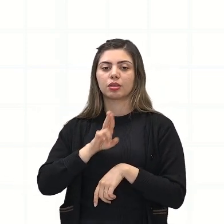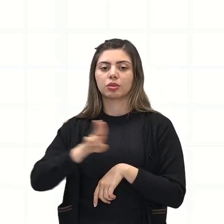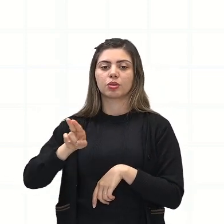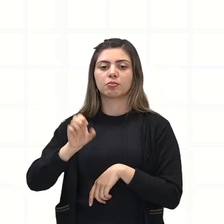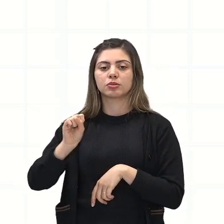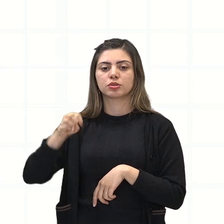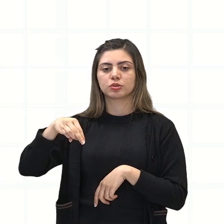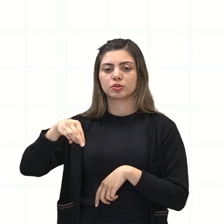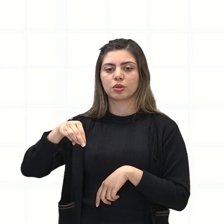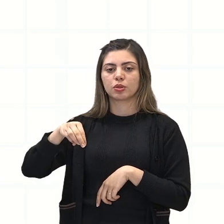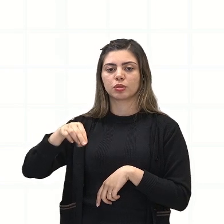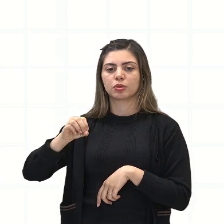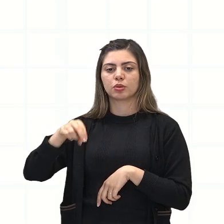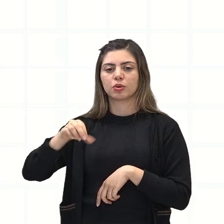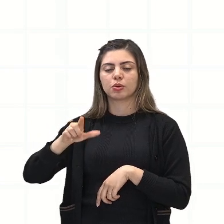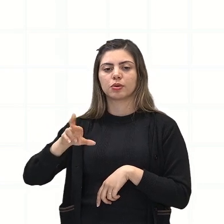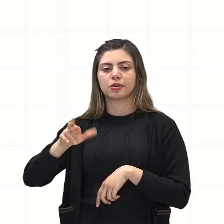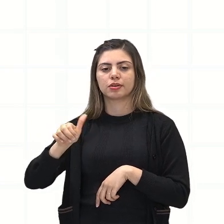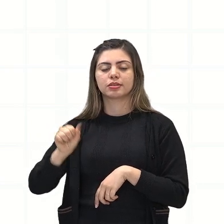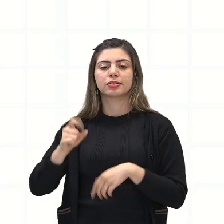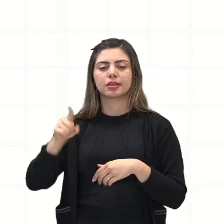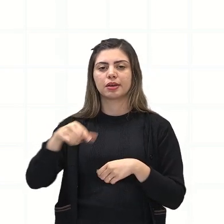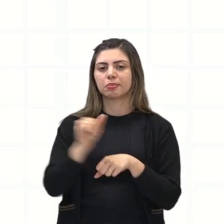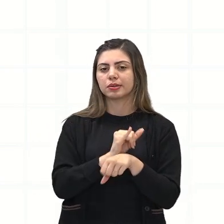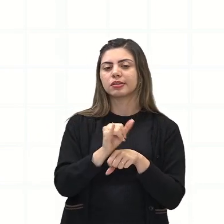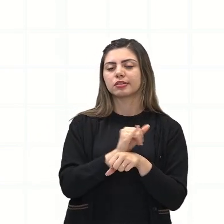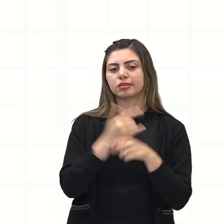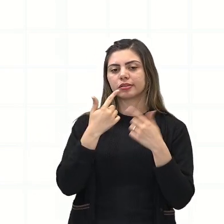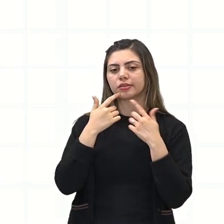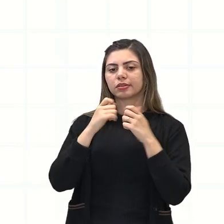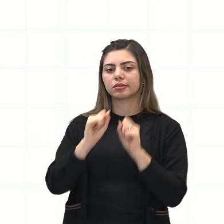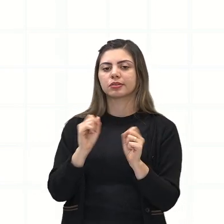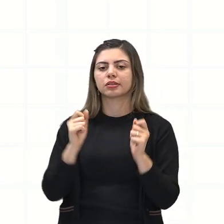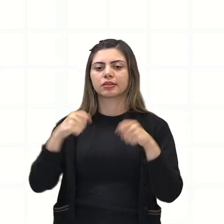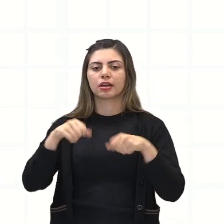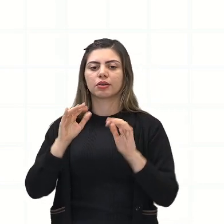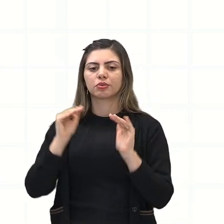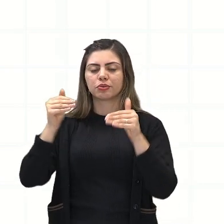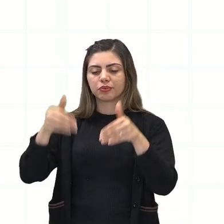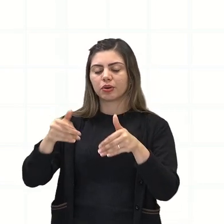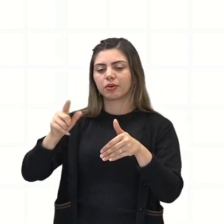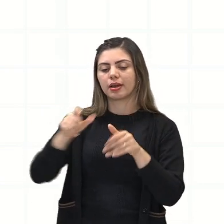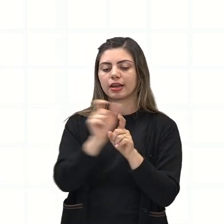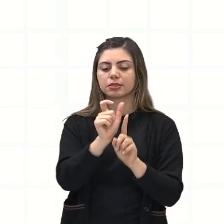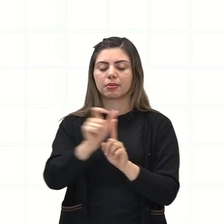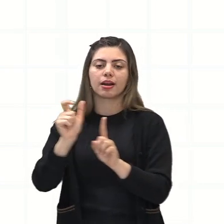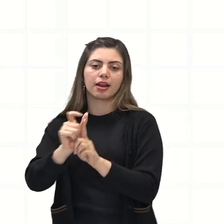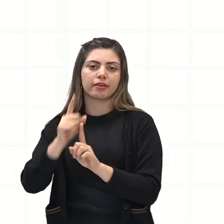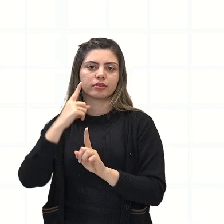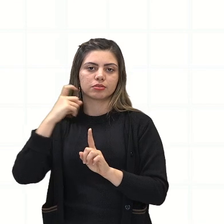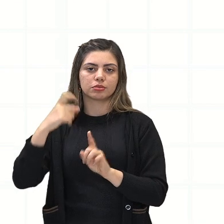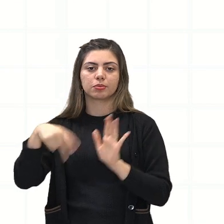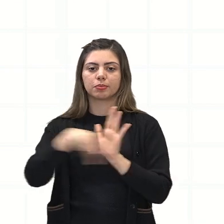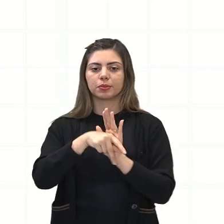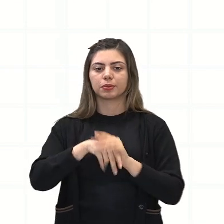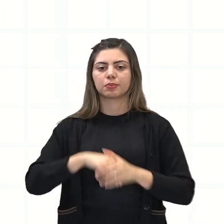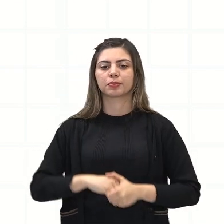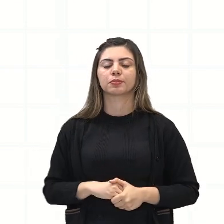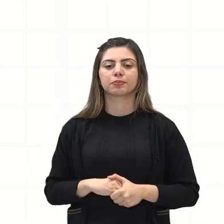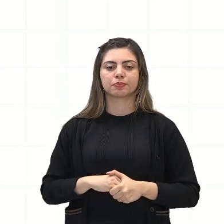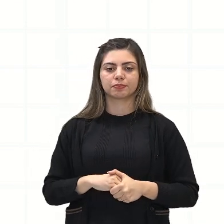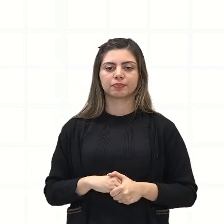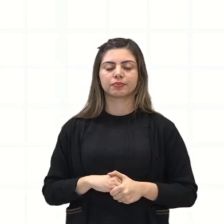harmonia, são recursos linguísticos que se concentram na sonoridade das palavras, como as palavras